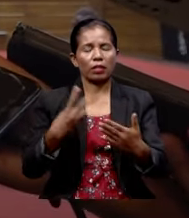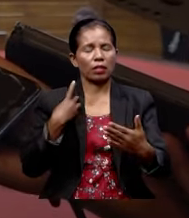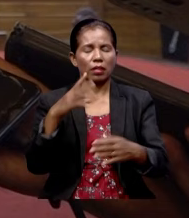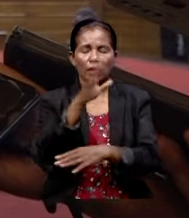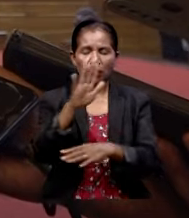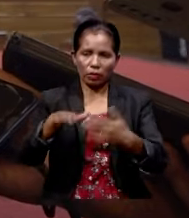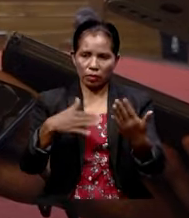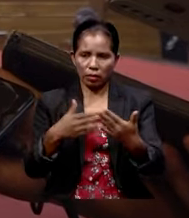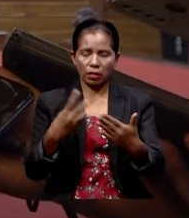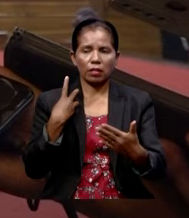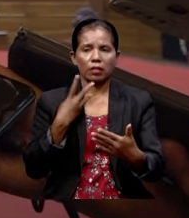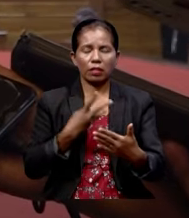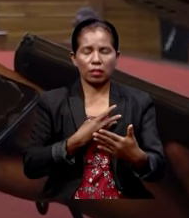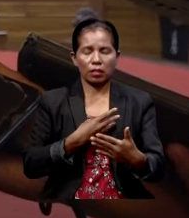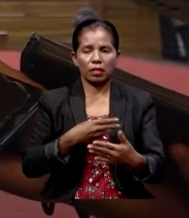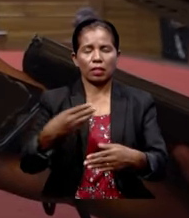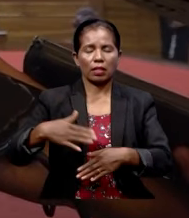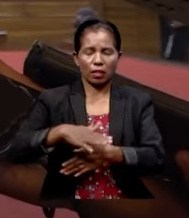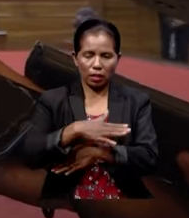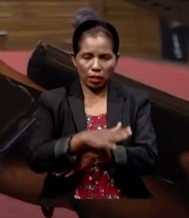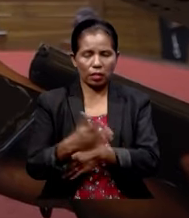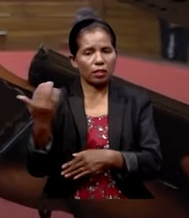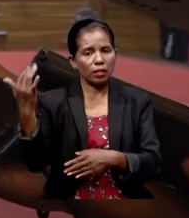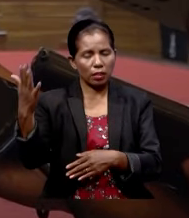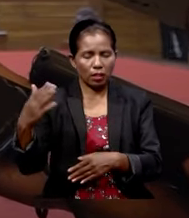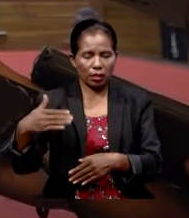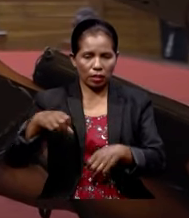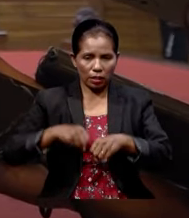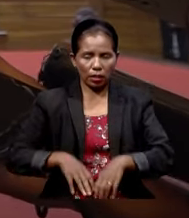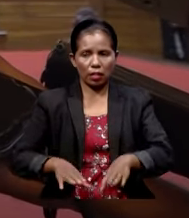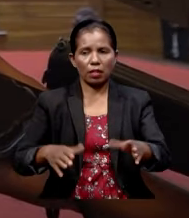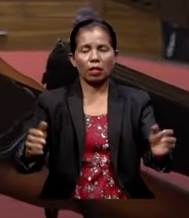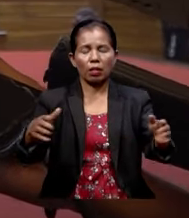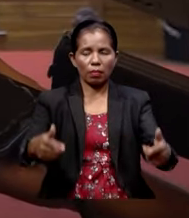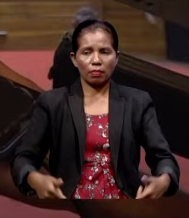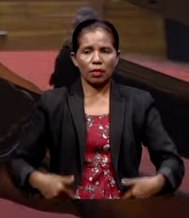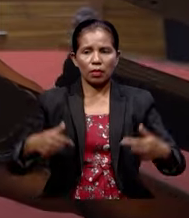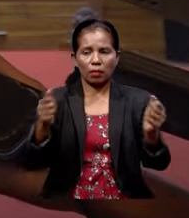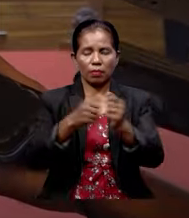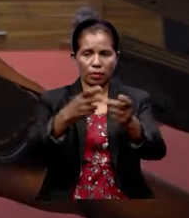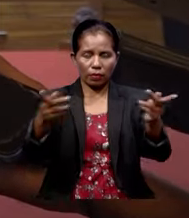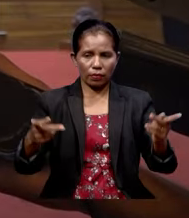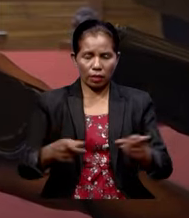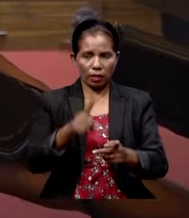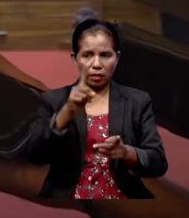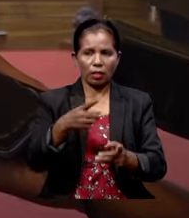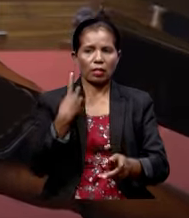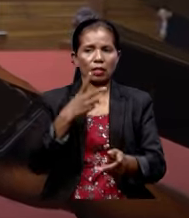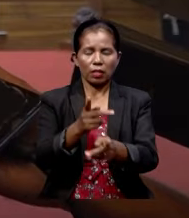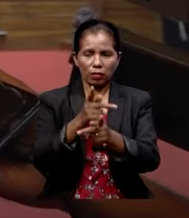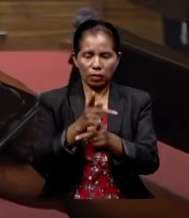sira itenia ikan sira biar visitar sira tasi ite serne moris amuntuk iha ambiente ni leting ite